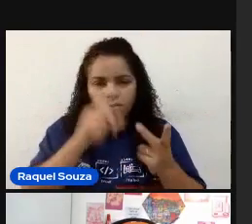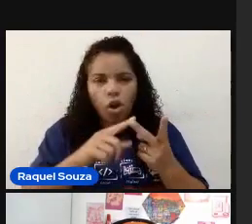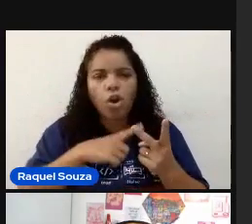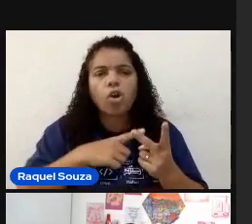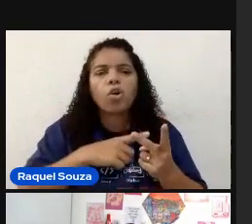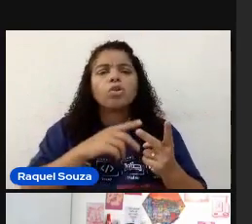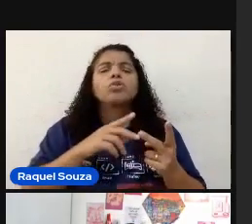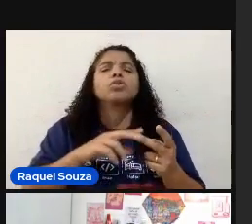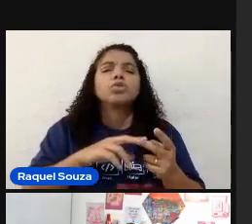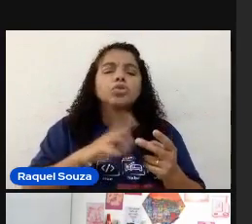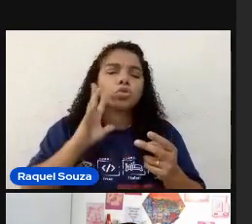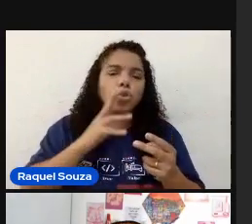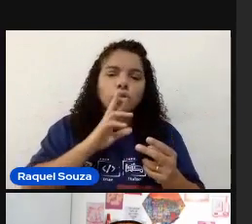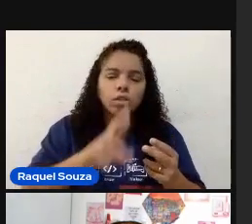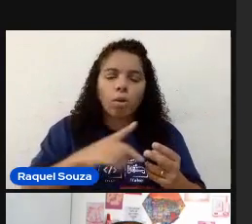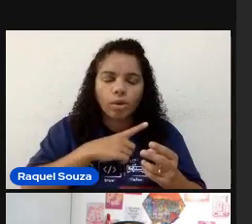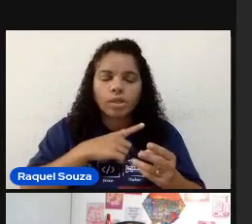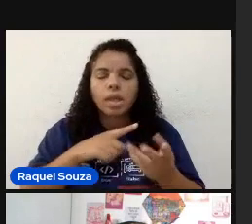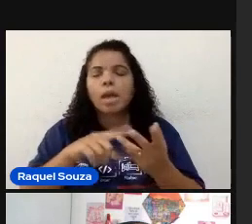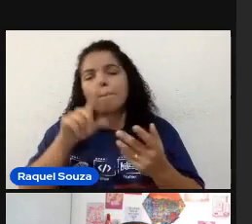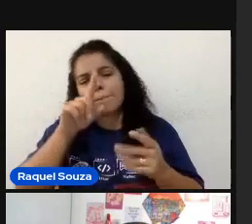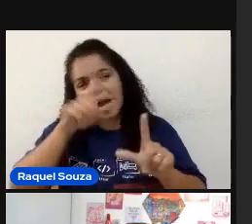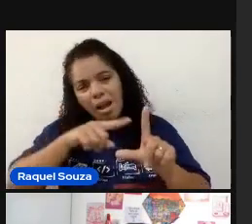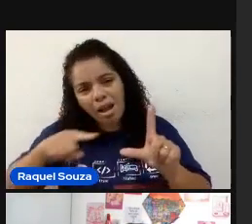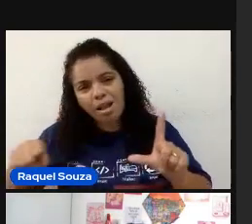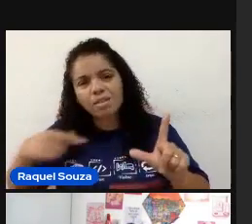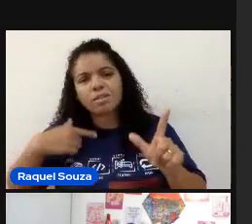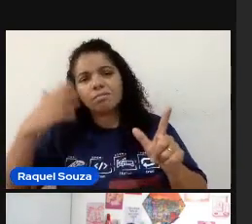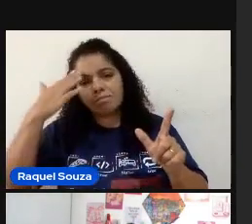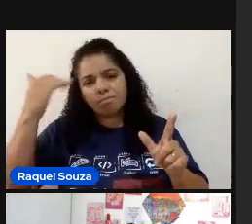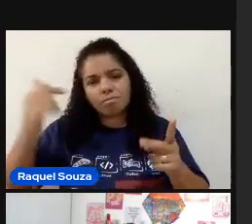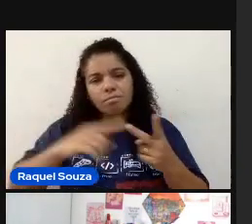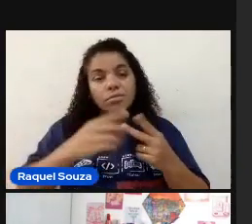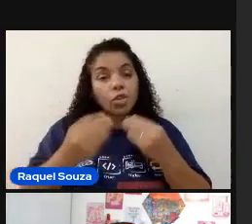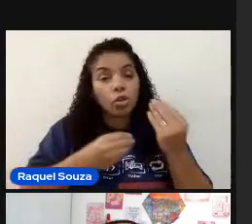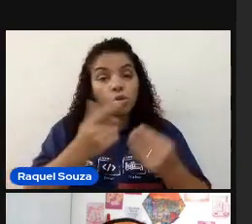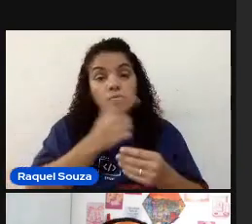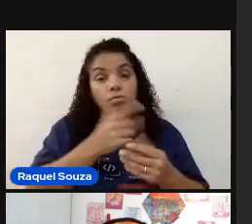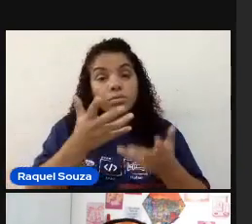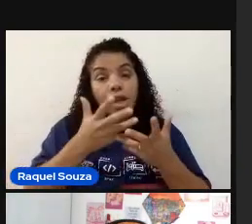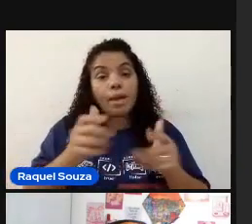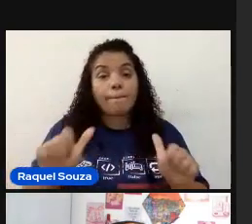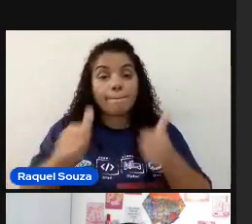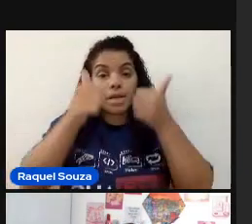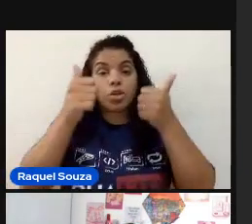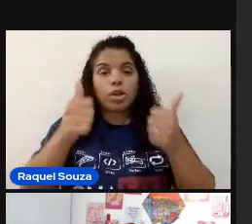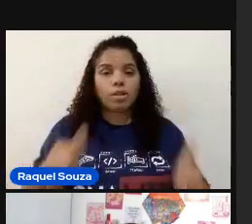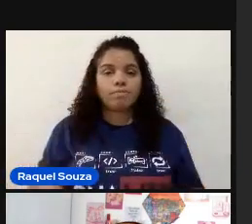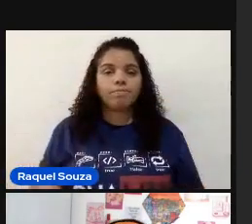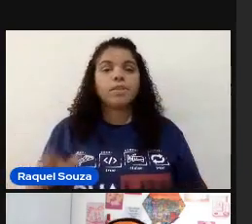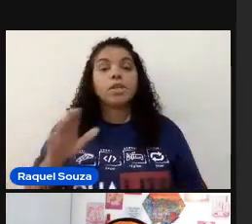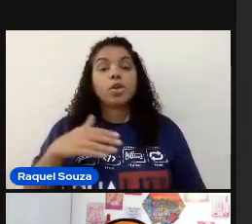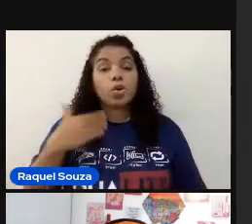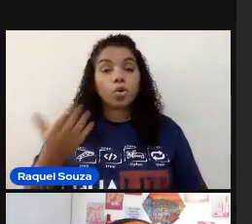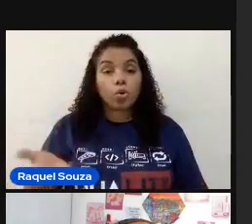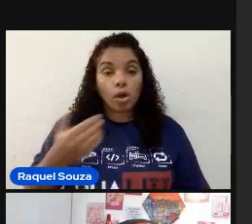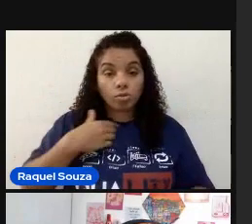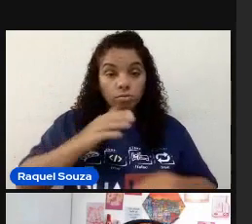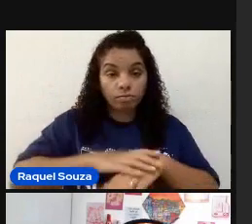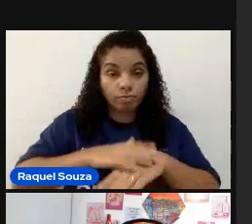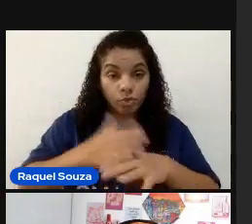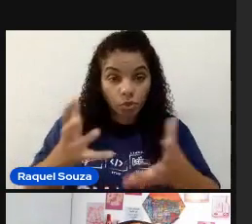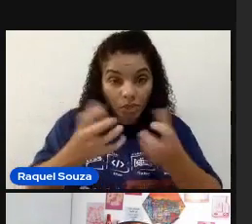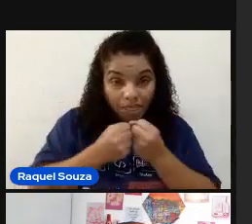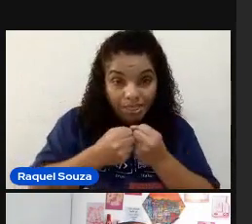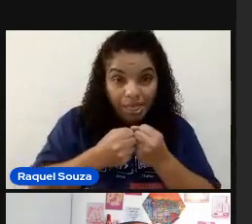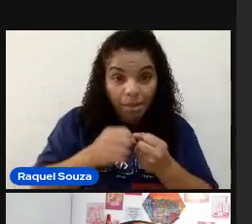dele tem, as métricas de sucesso e onde é que ele pretende melhorar. Quando eu estou recebendo um cliente